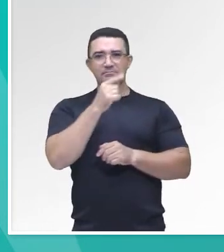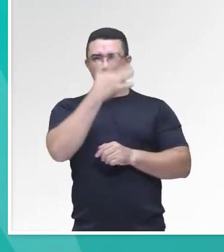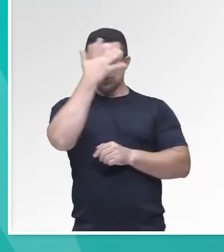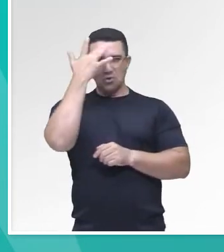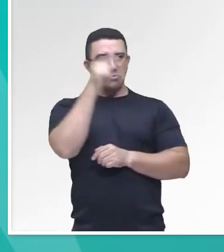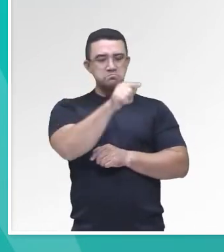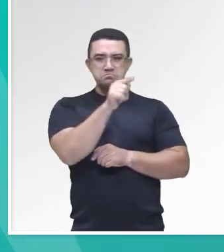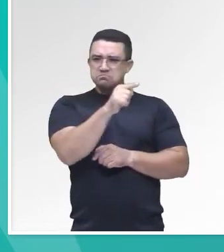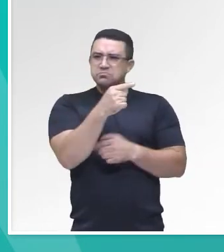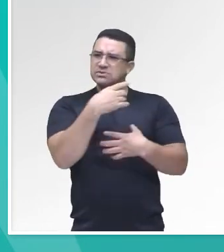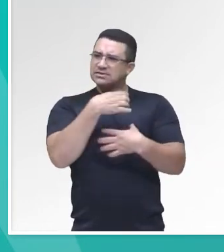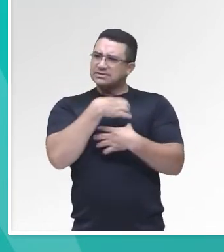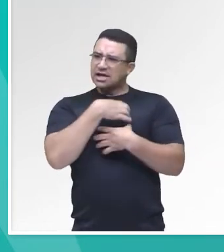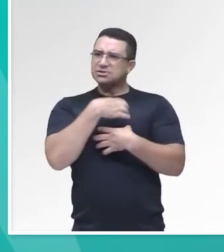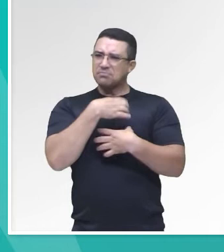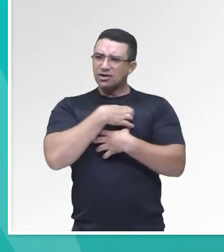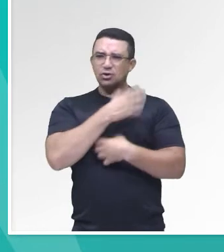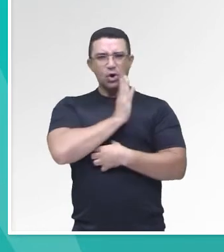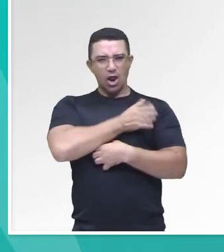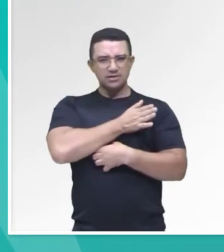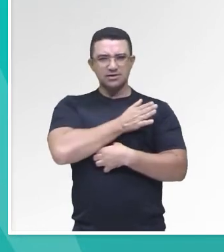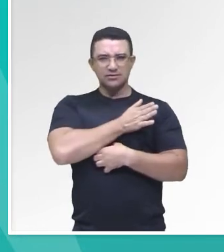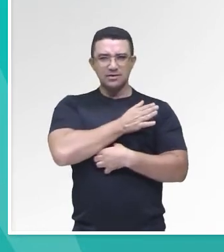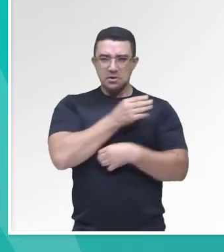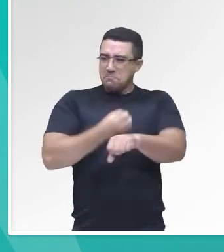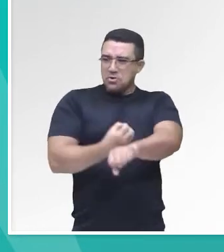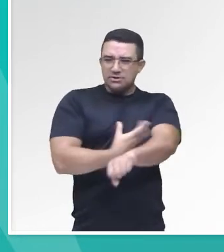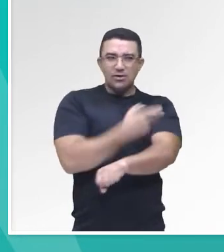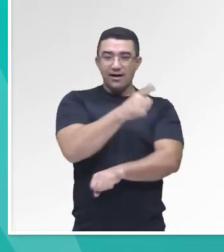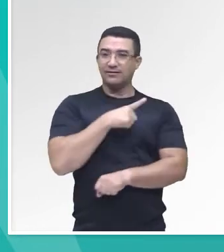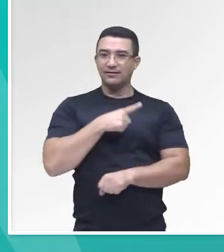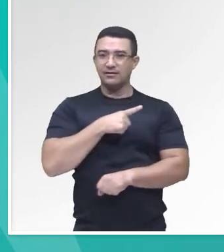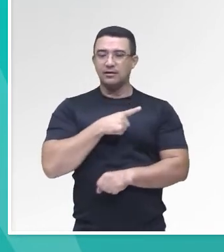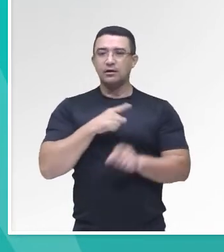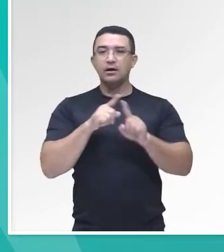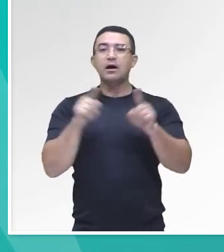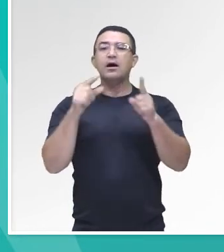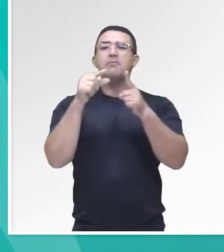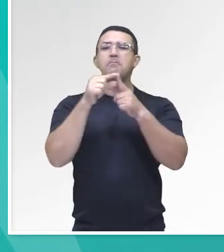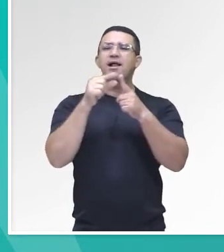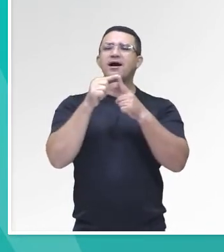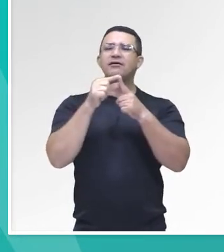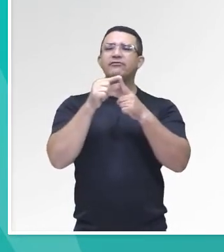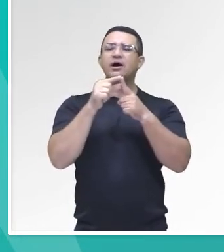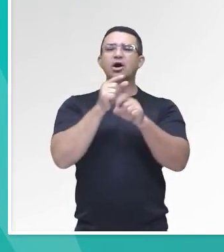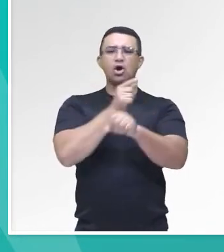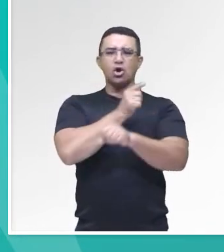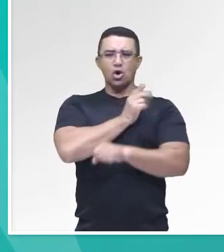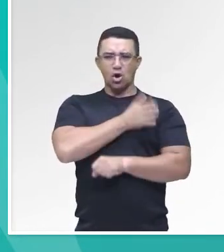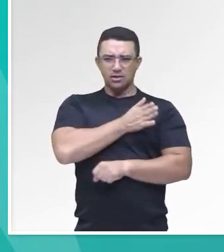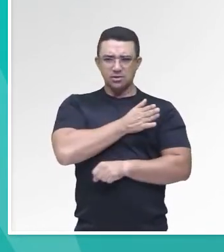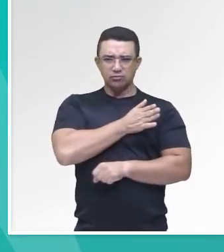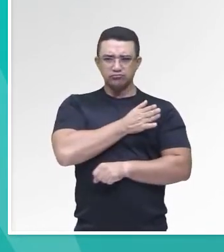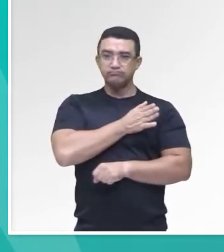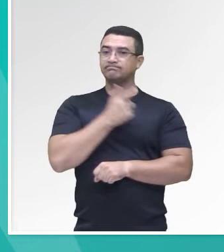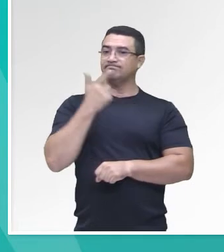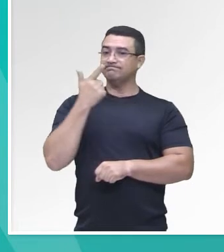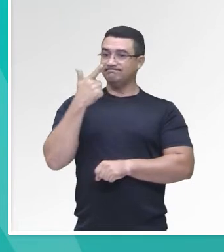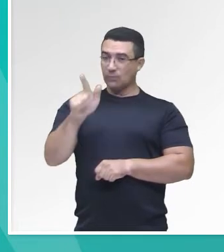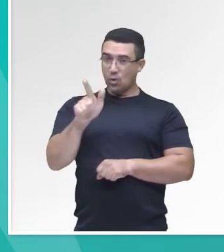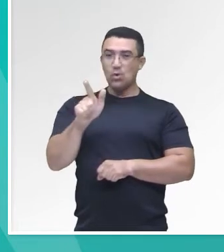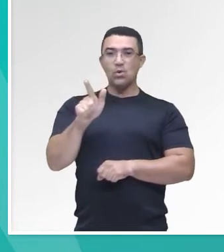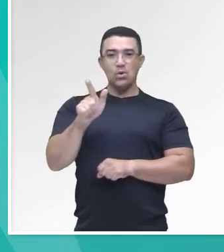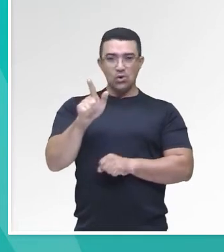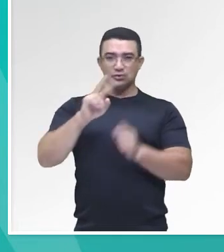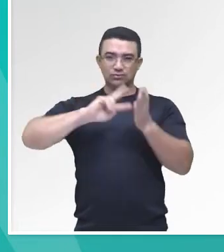muito sentimento. Então aqui a palavra coração ela vai ganhar um outro significado, né?